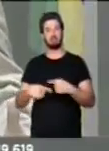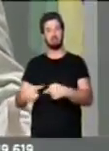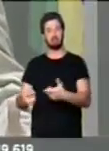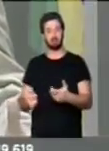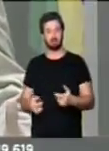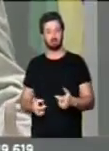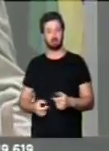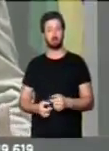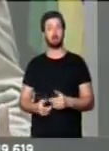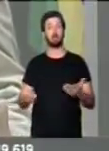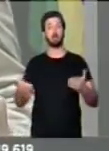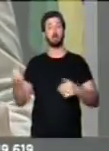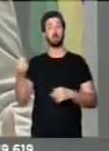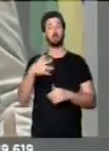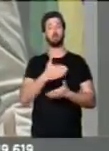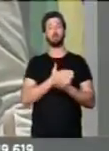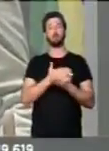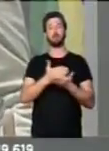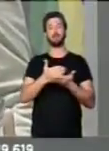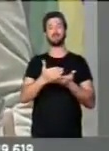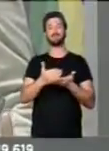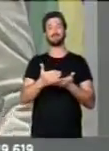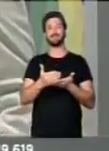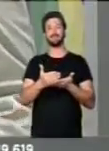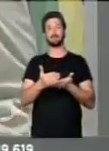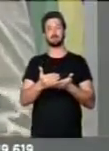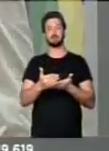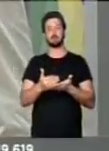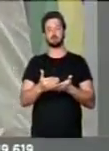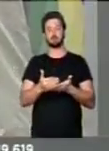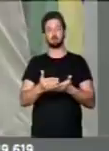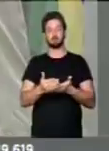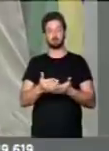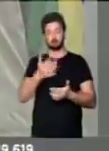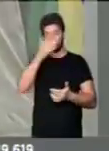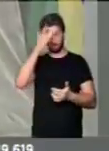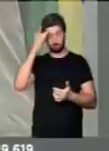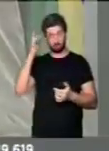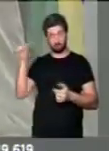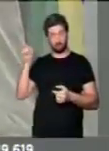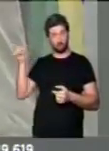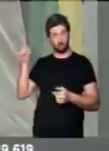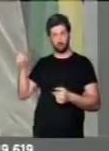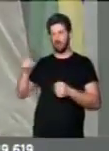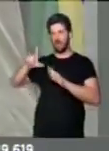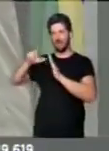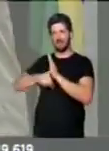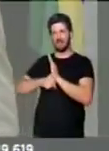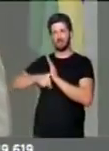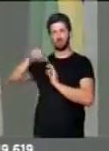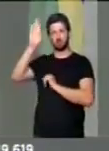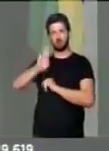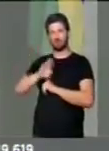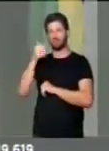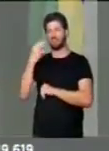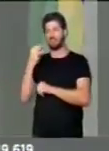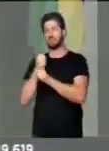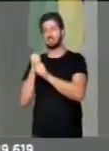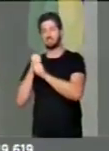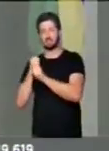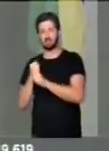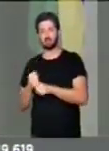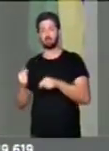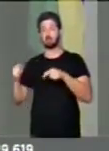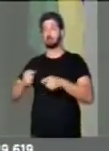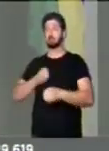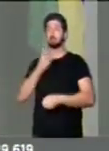Um dia novo começa a raiar. Esse pessoal que atrasou o país por 13 anos faz